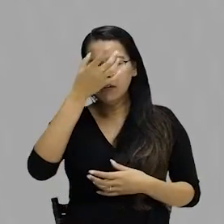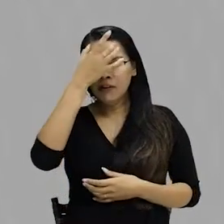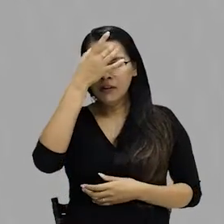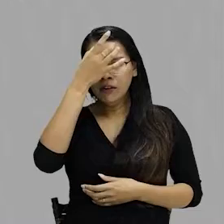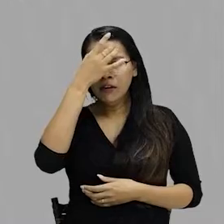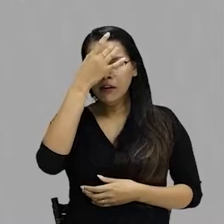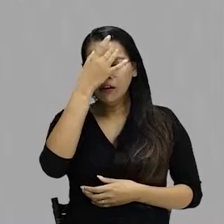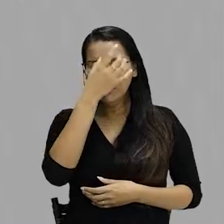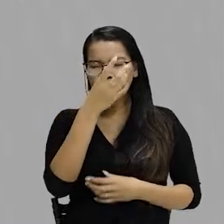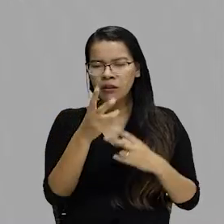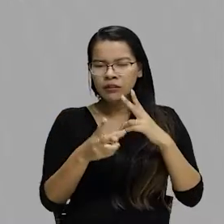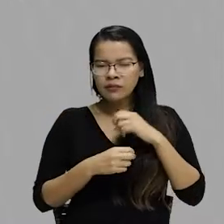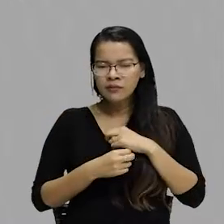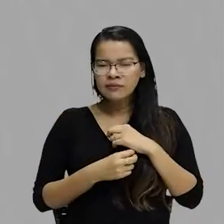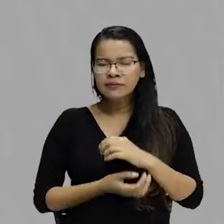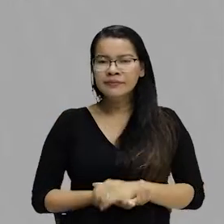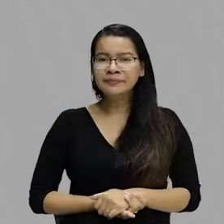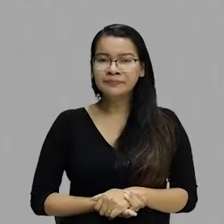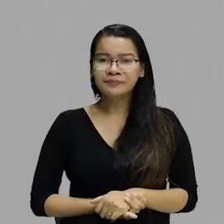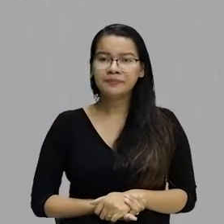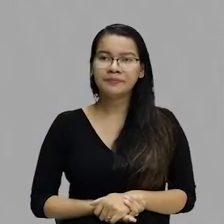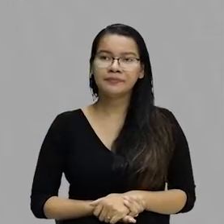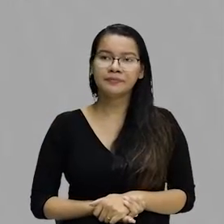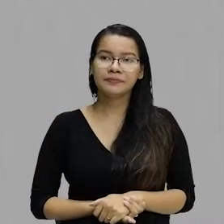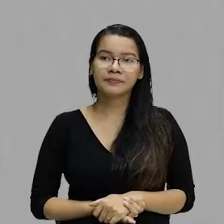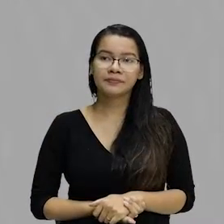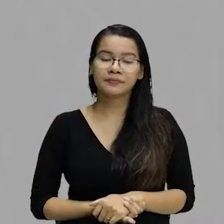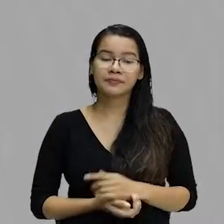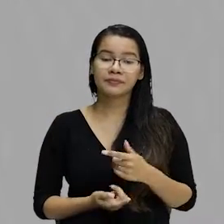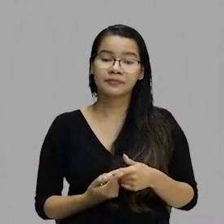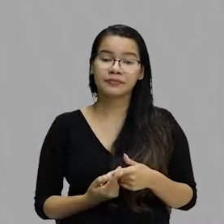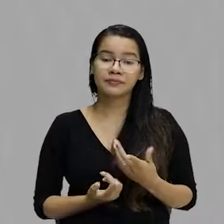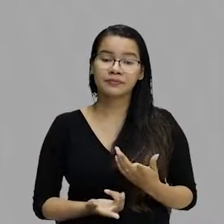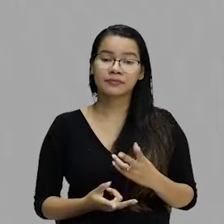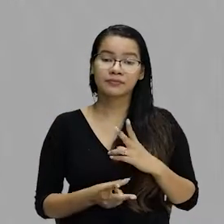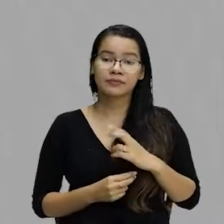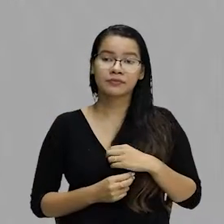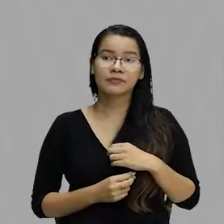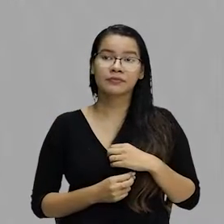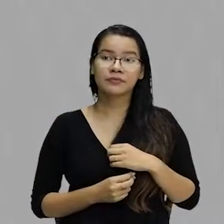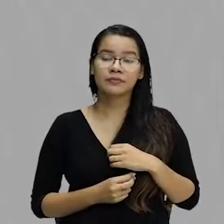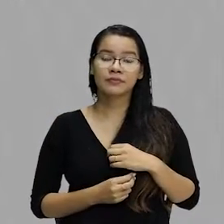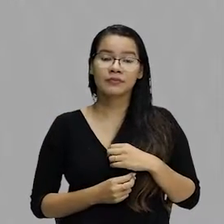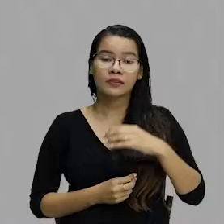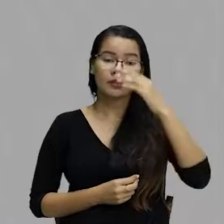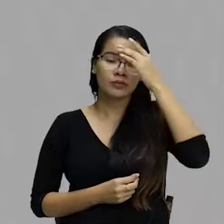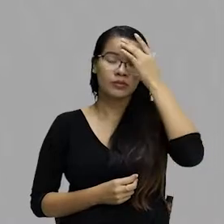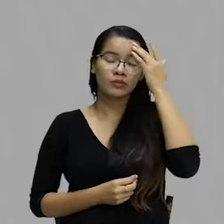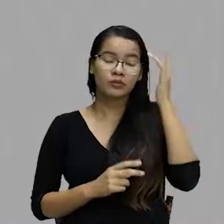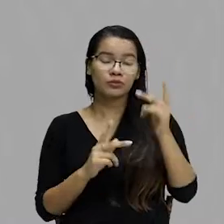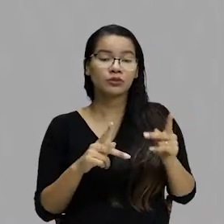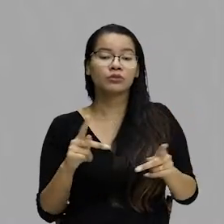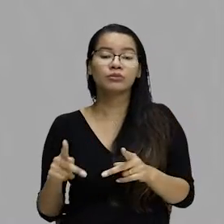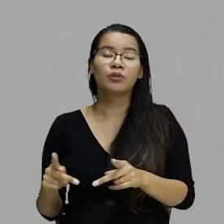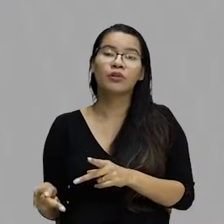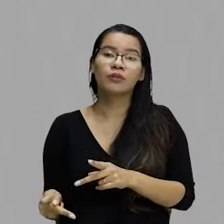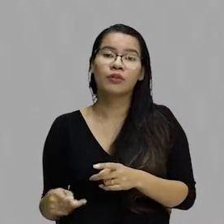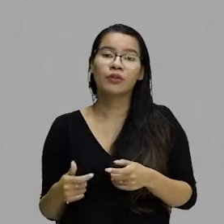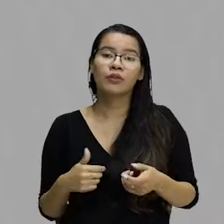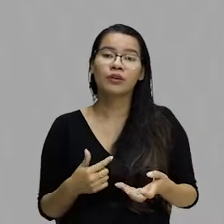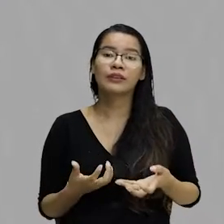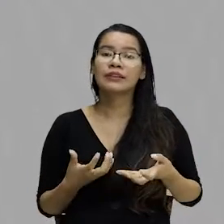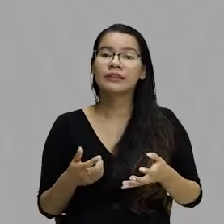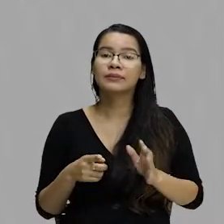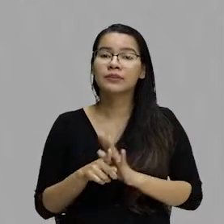Vou pegar personagem do Ariano Suassuna, né? Por que os personagens do Ariano Suassuna são gente do povo? Eu quero